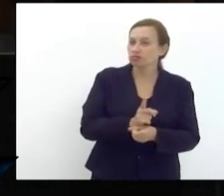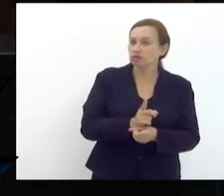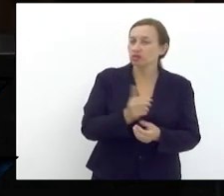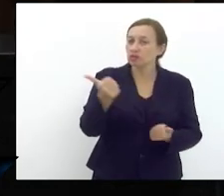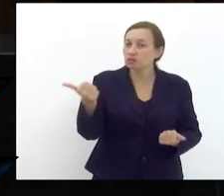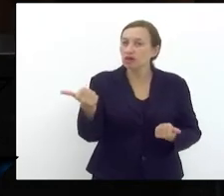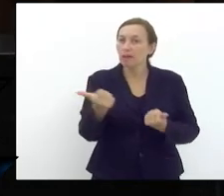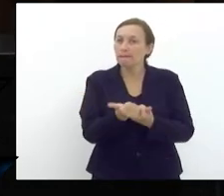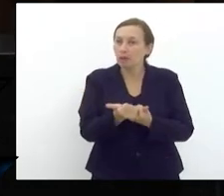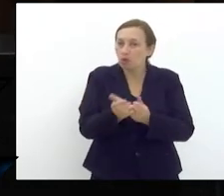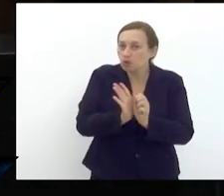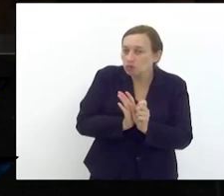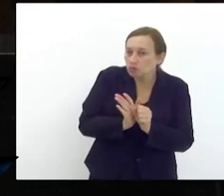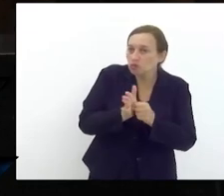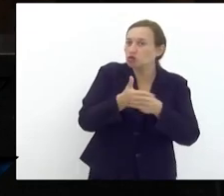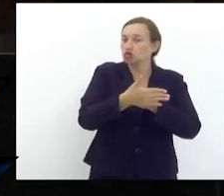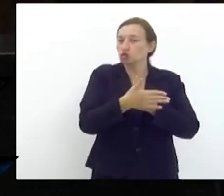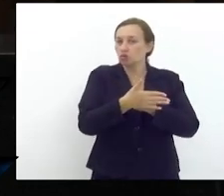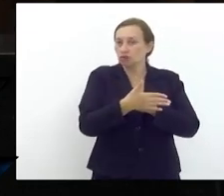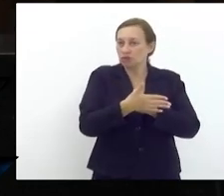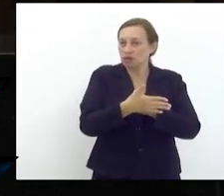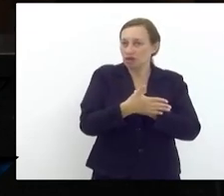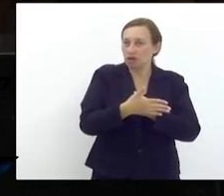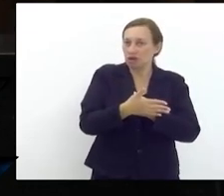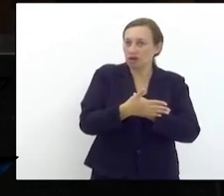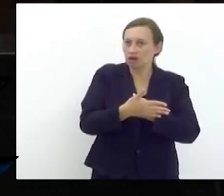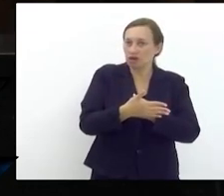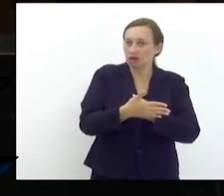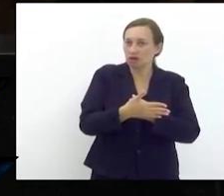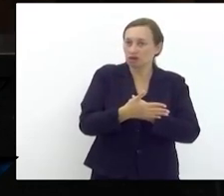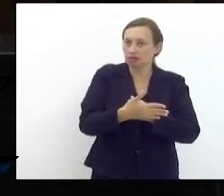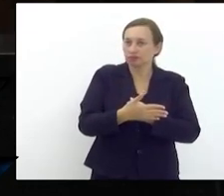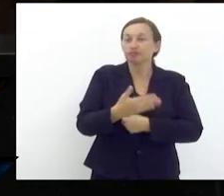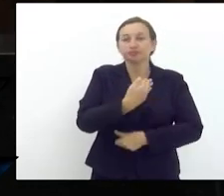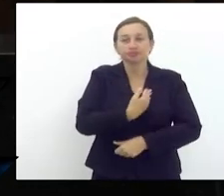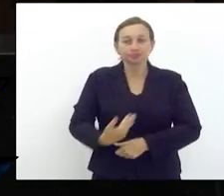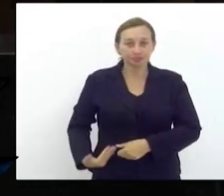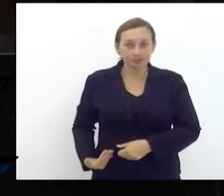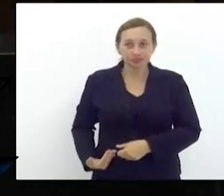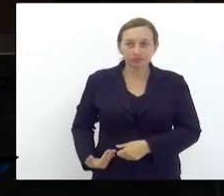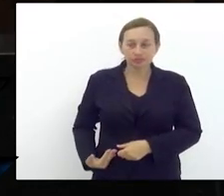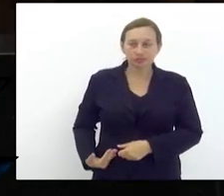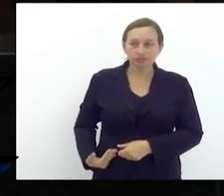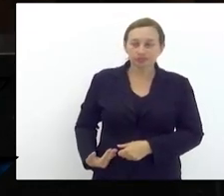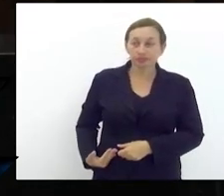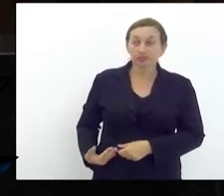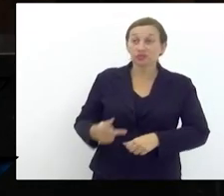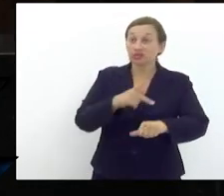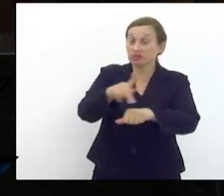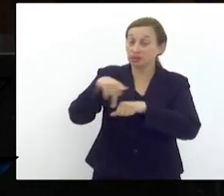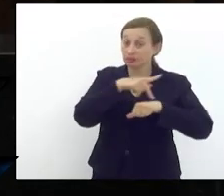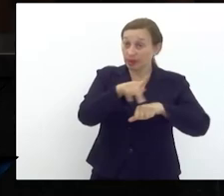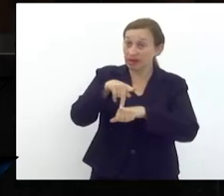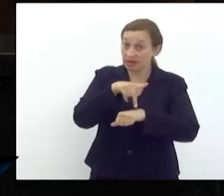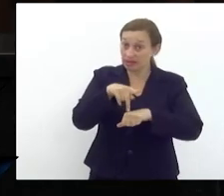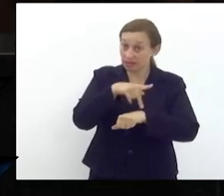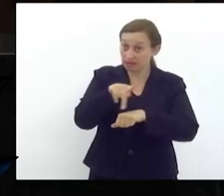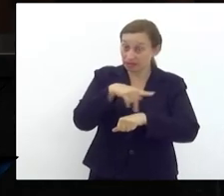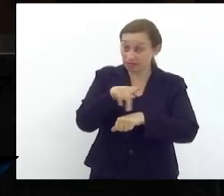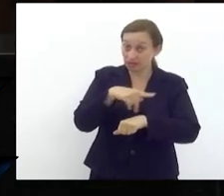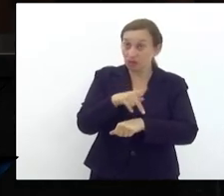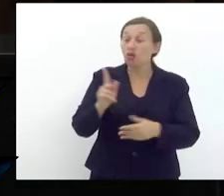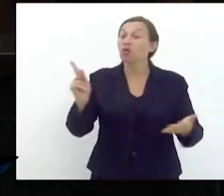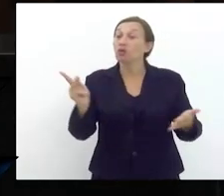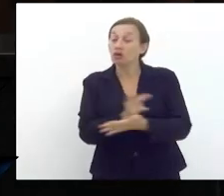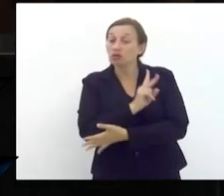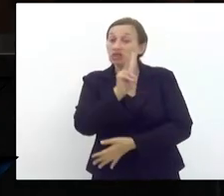na negligência das autoridades públicas desse país desses países e aí o que